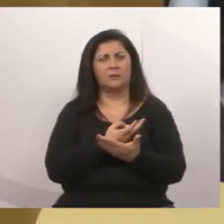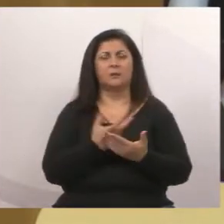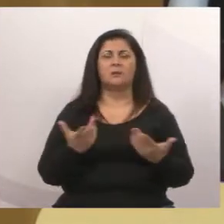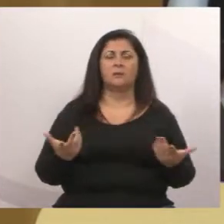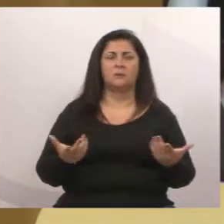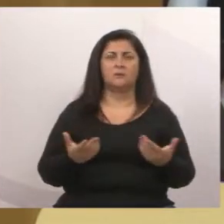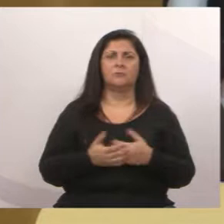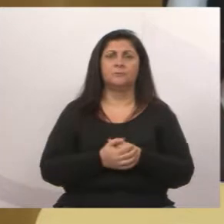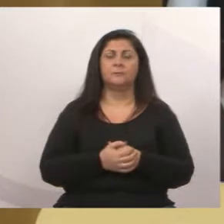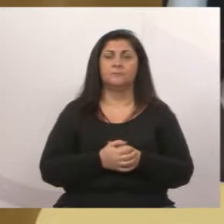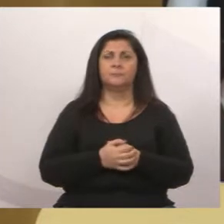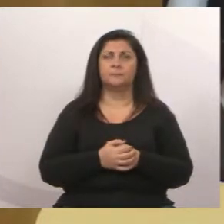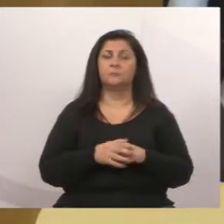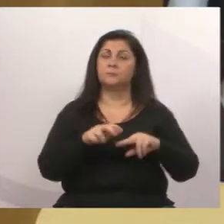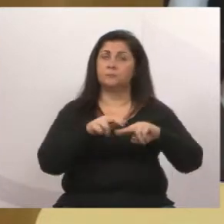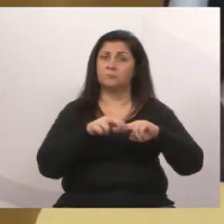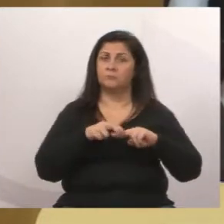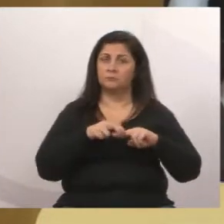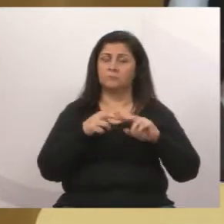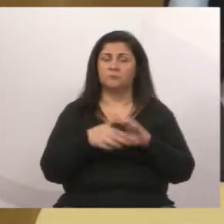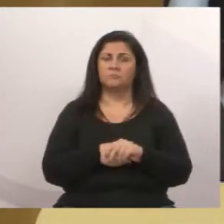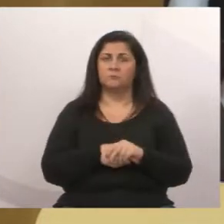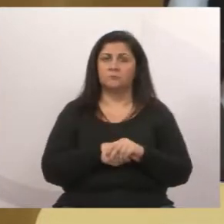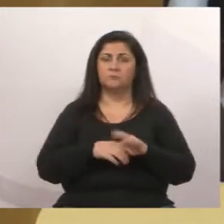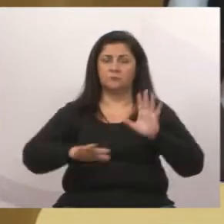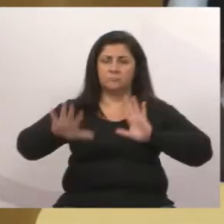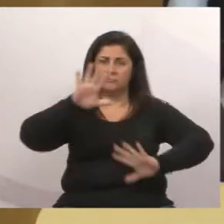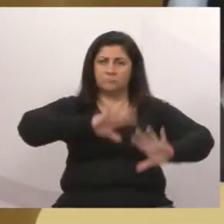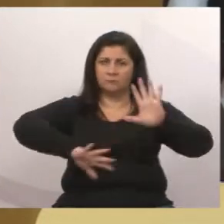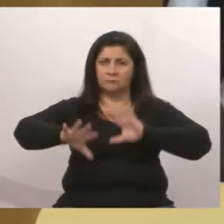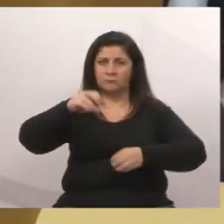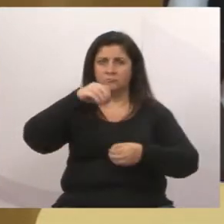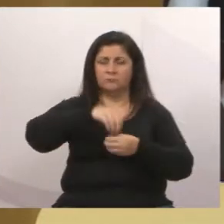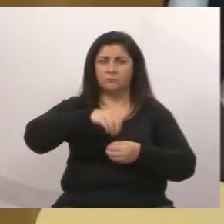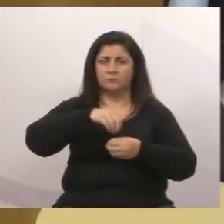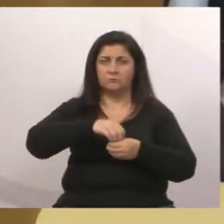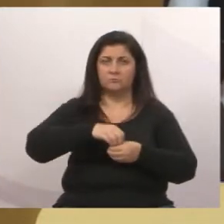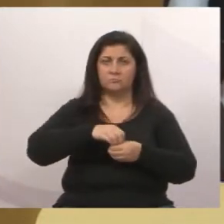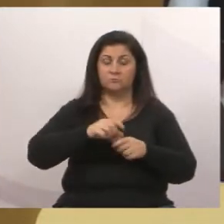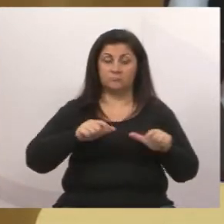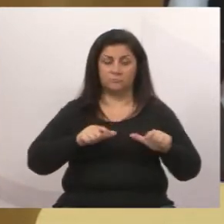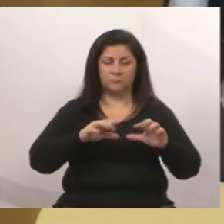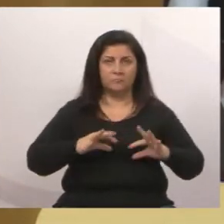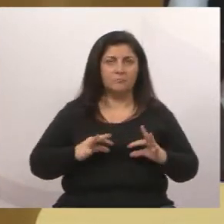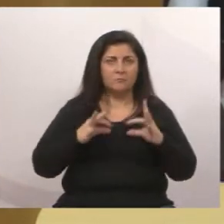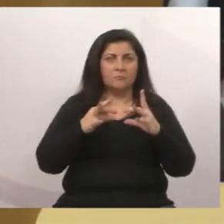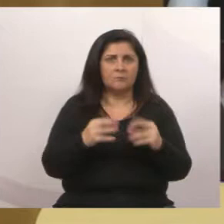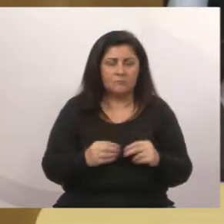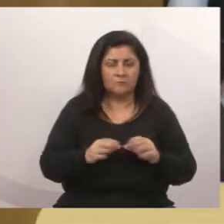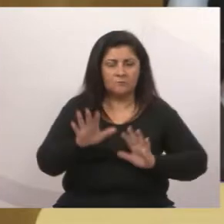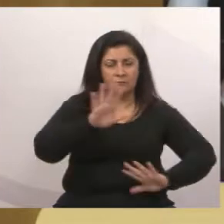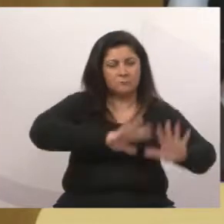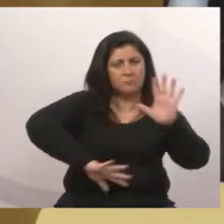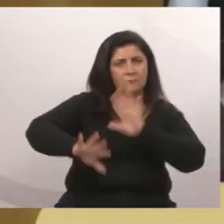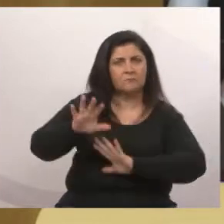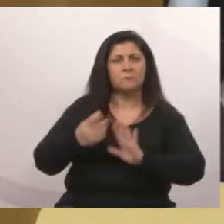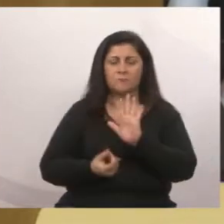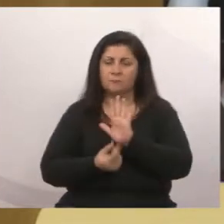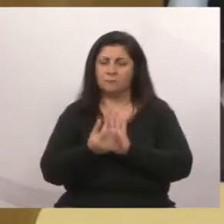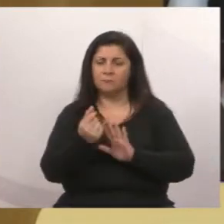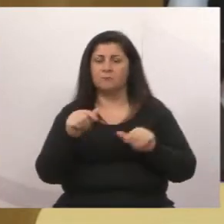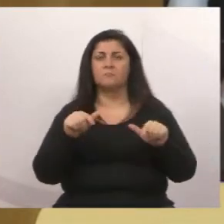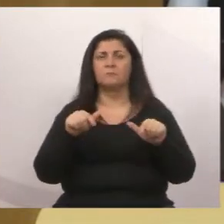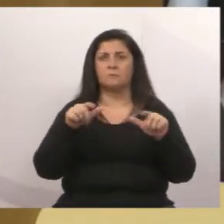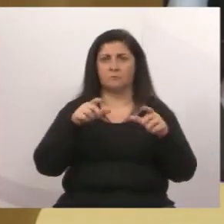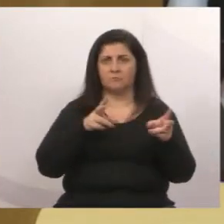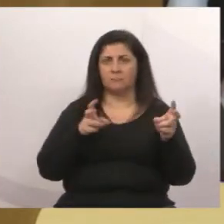de procedimento. Portanto, o controlador interno dedicará tempo integral ao sistema de controle interno da Câmara e